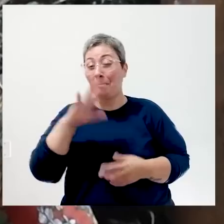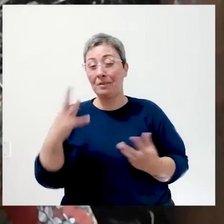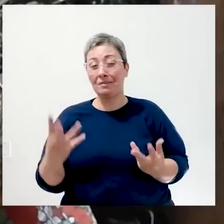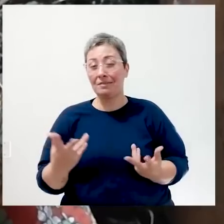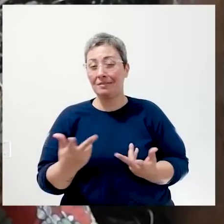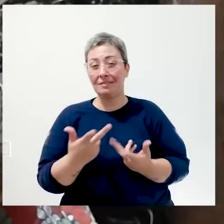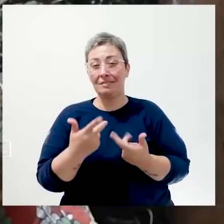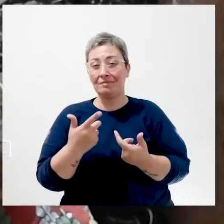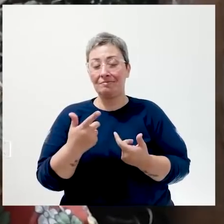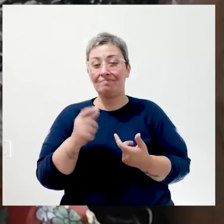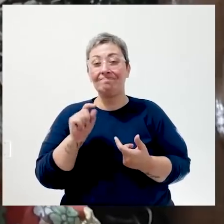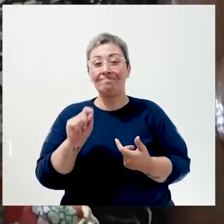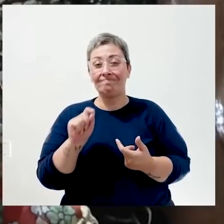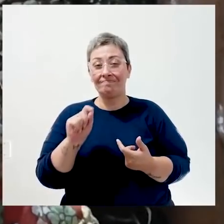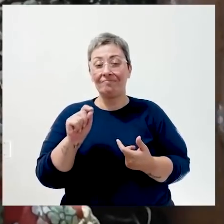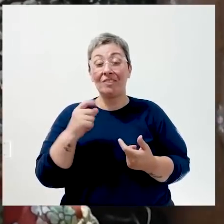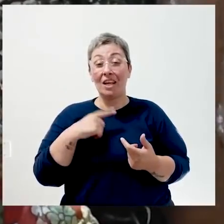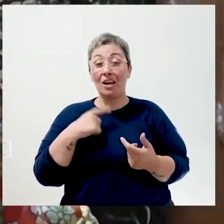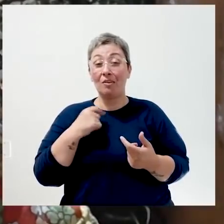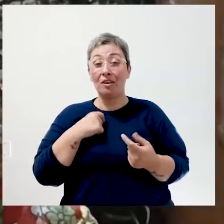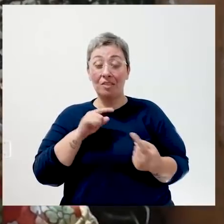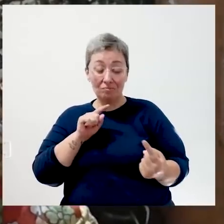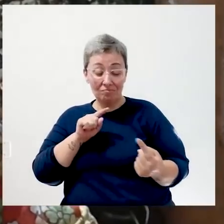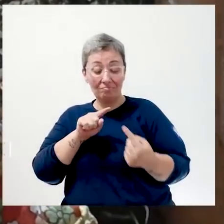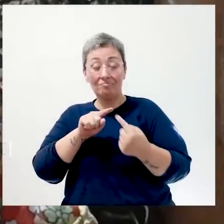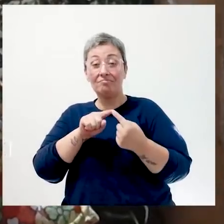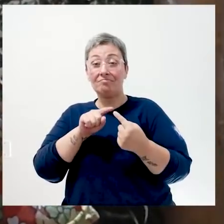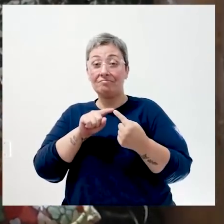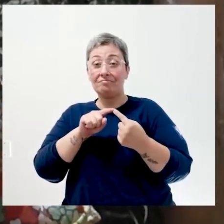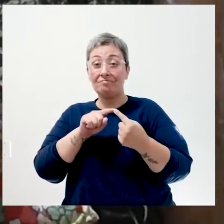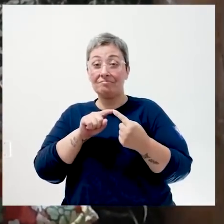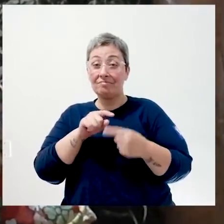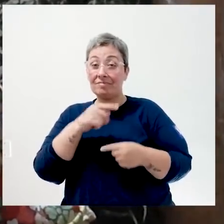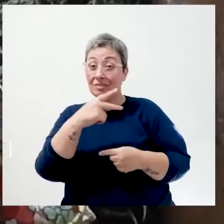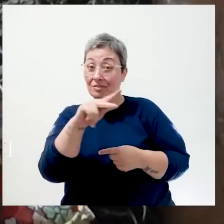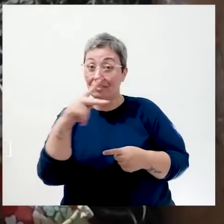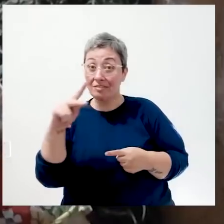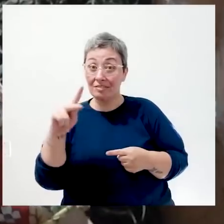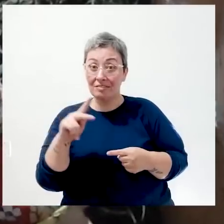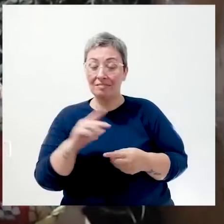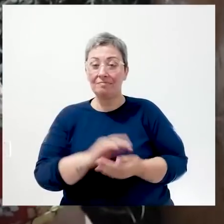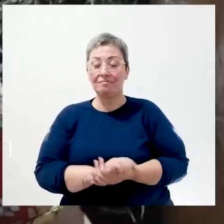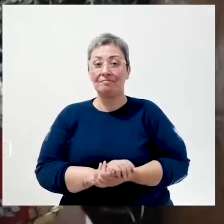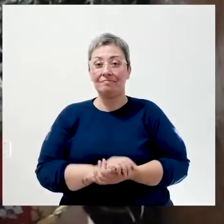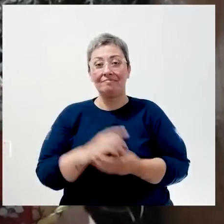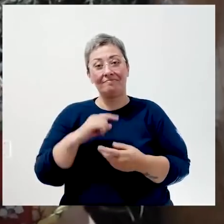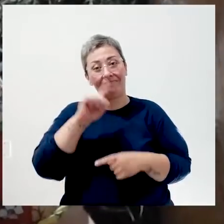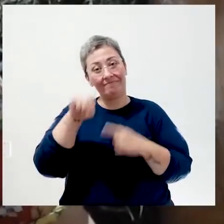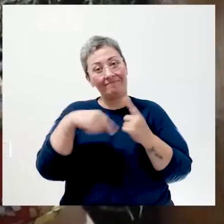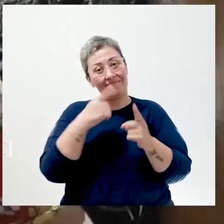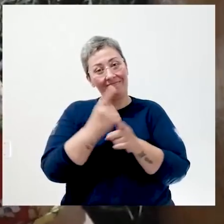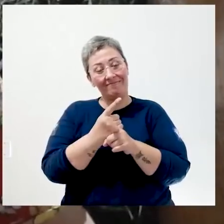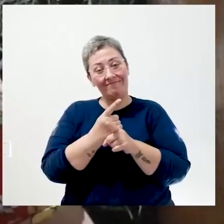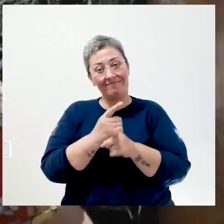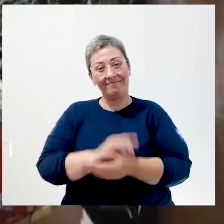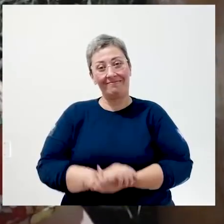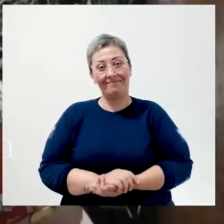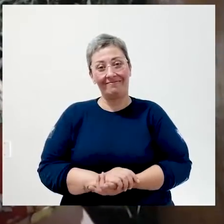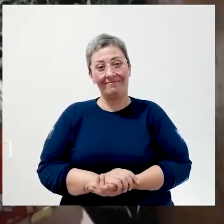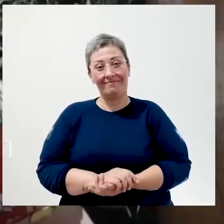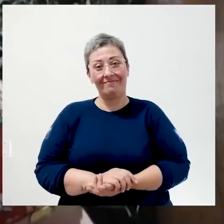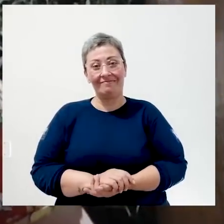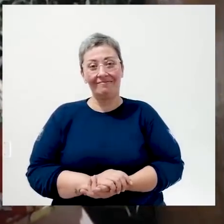que é mais maravilhoso é aquilo que faz sentido para você. A gente se